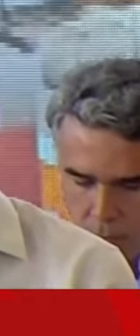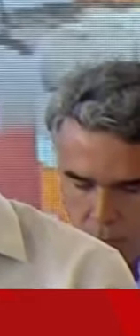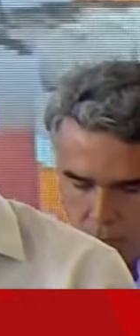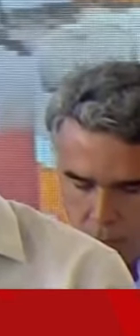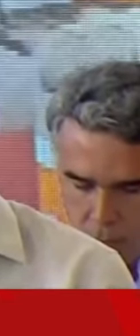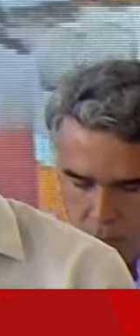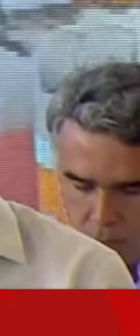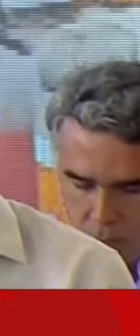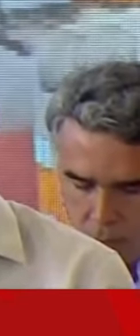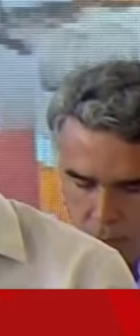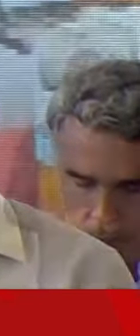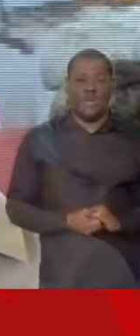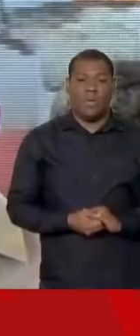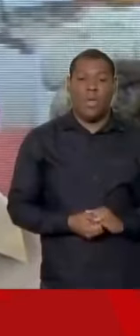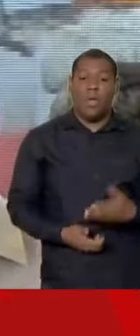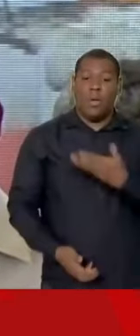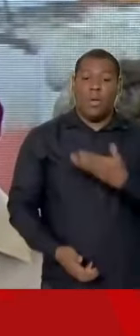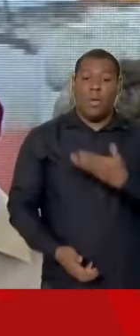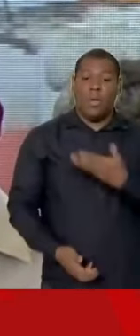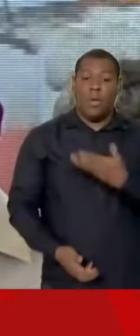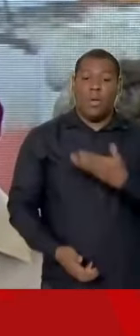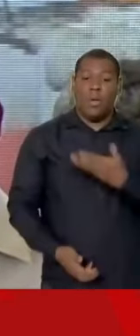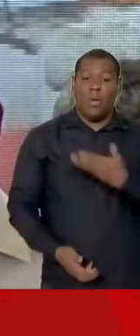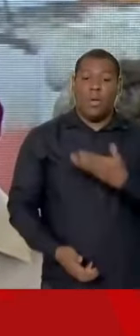derrotado todos foram aprovados